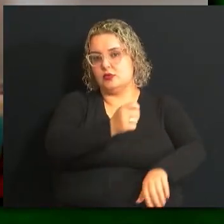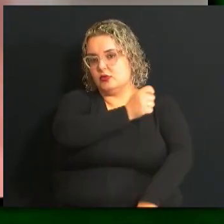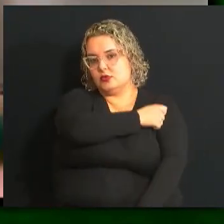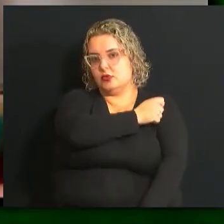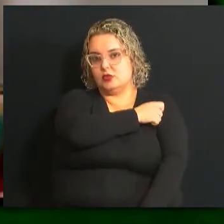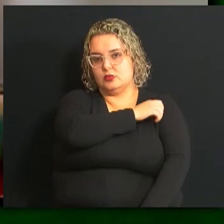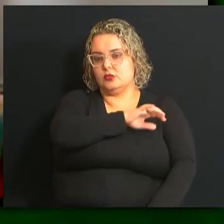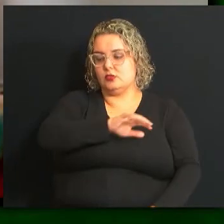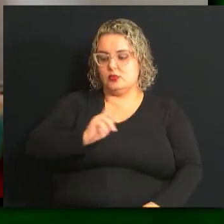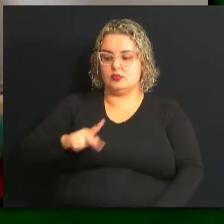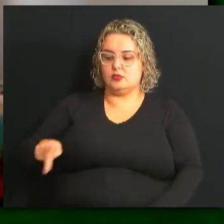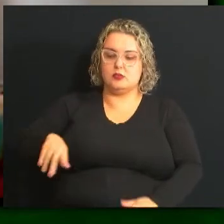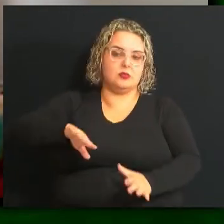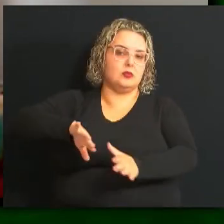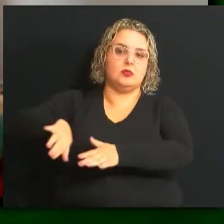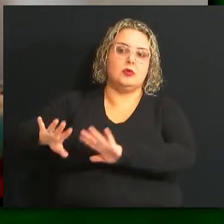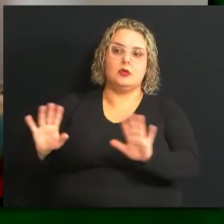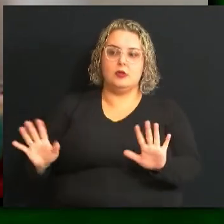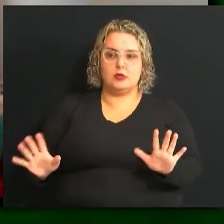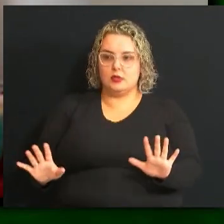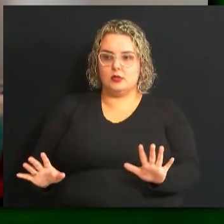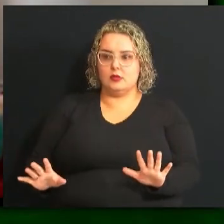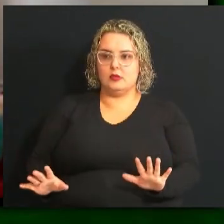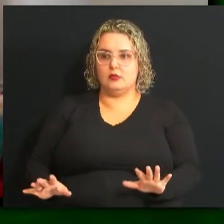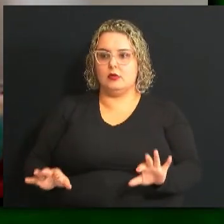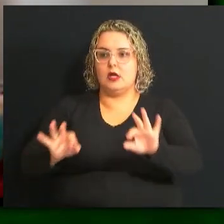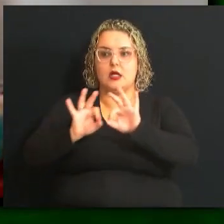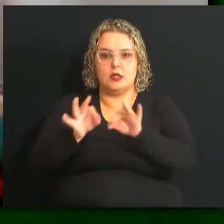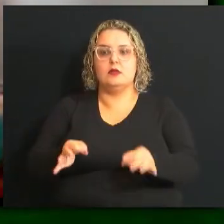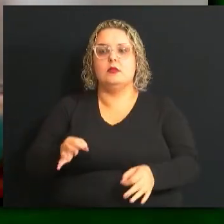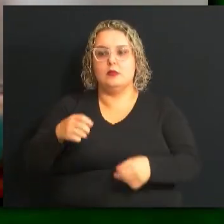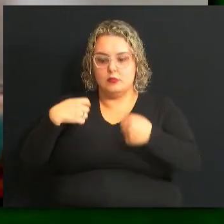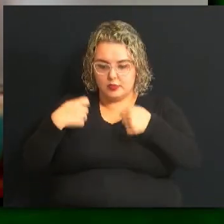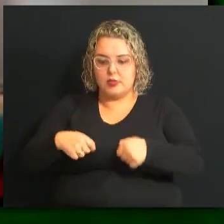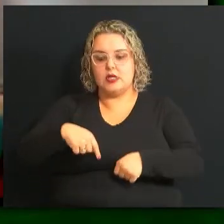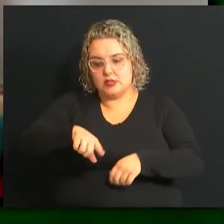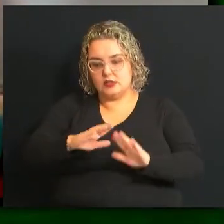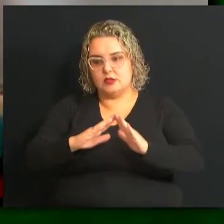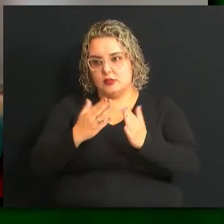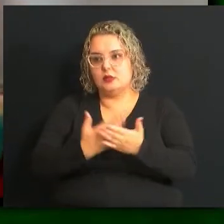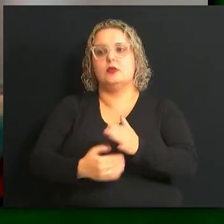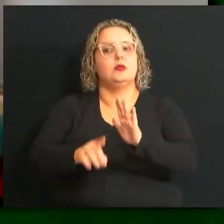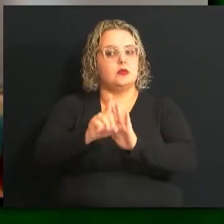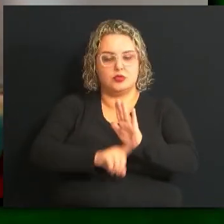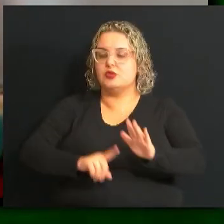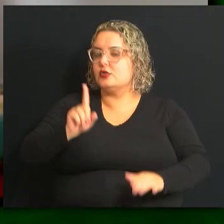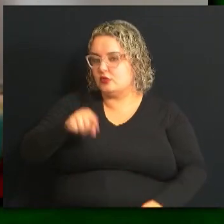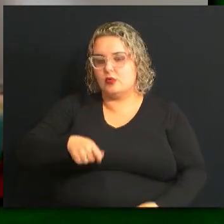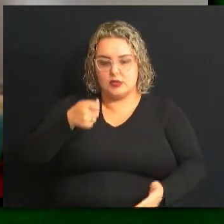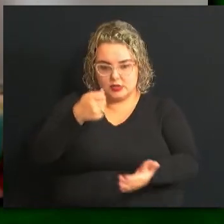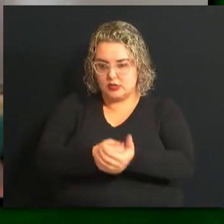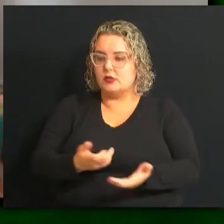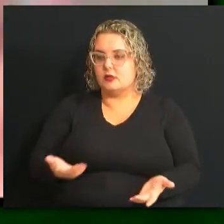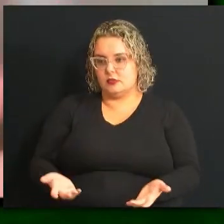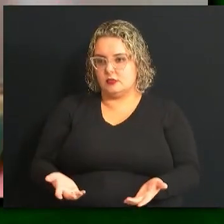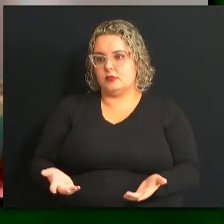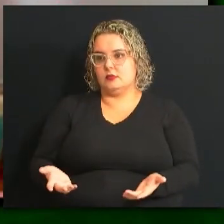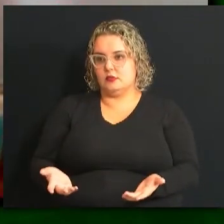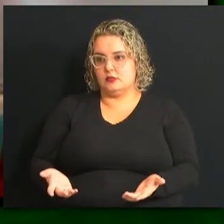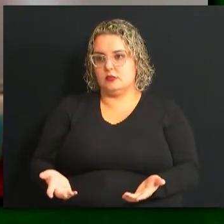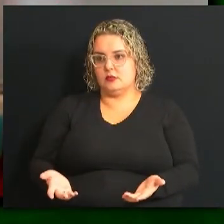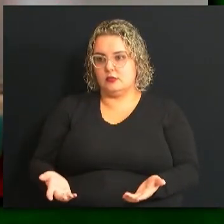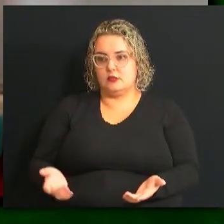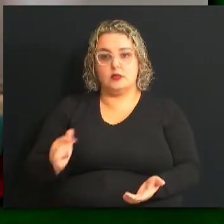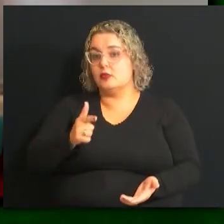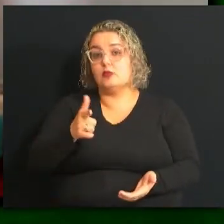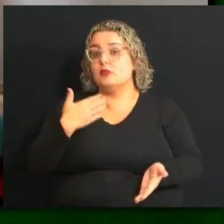em geral, são muito breves, assim, simples assim, tem que ir para a escola, o direito é garantido e, assim, não tem